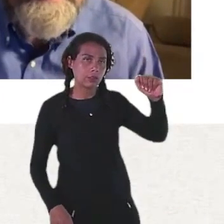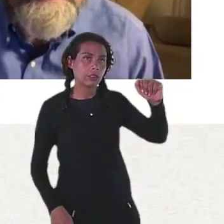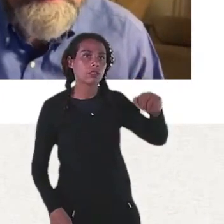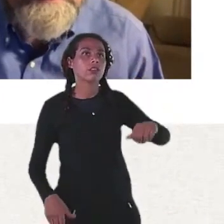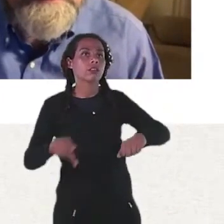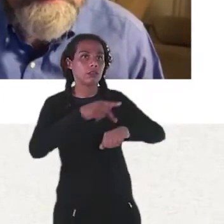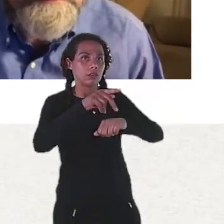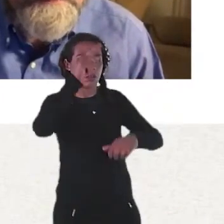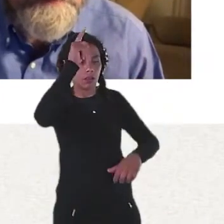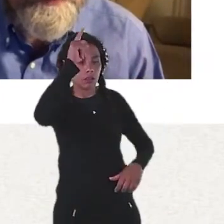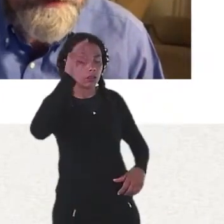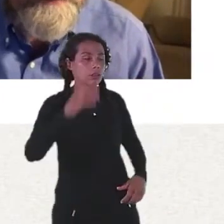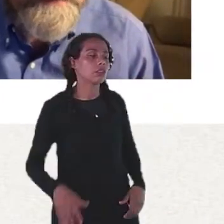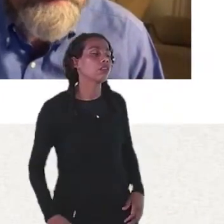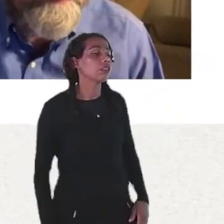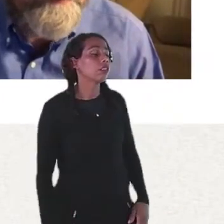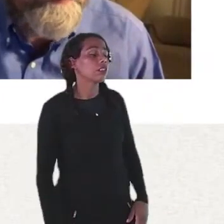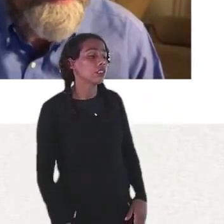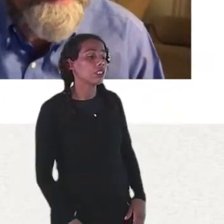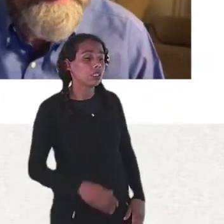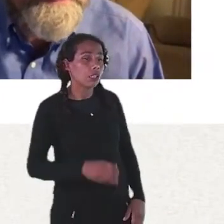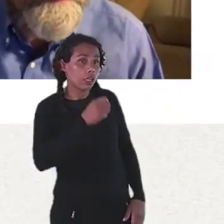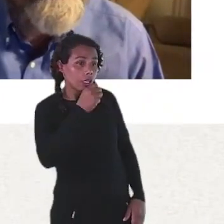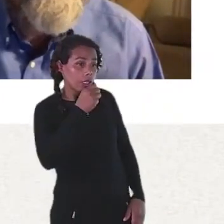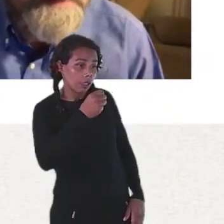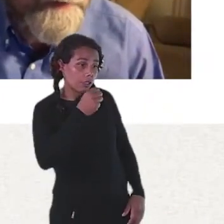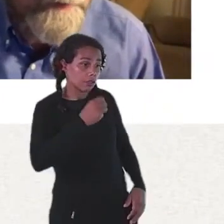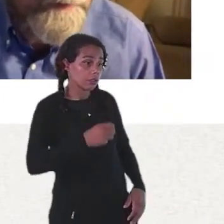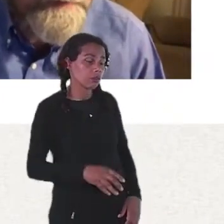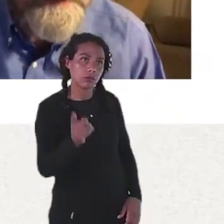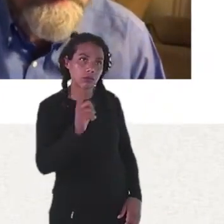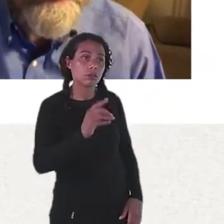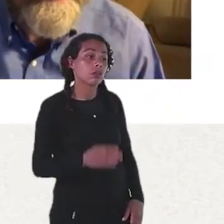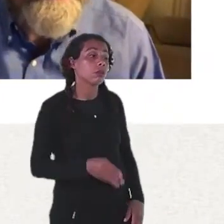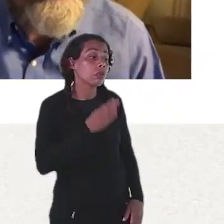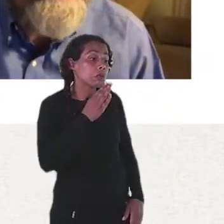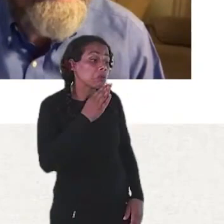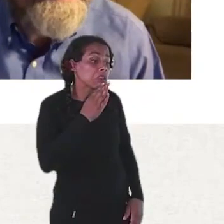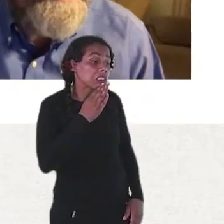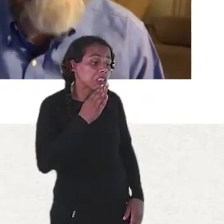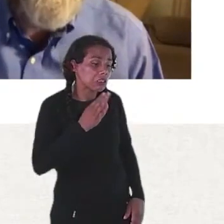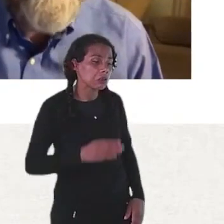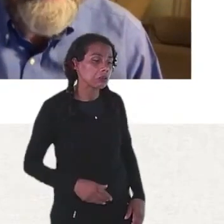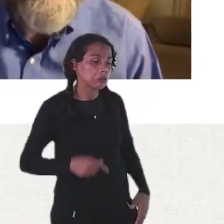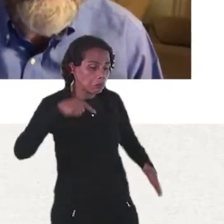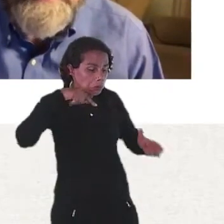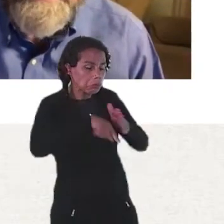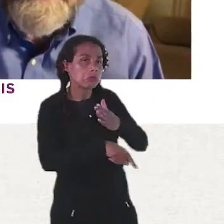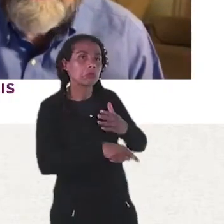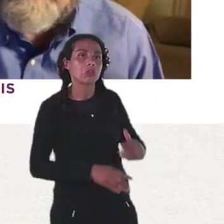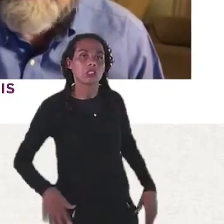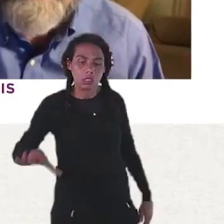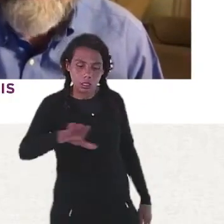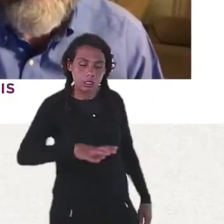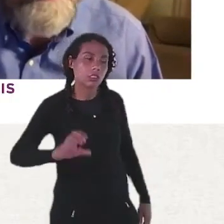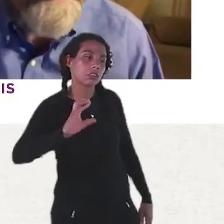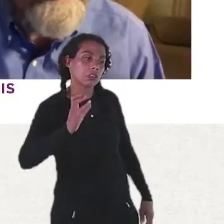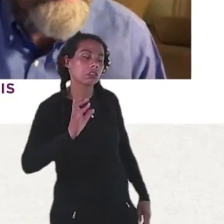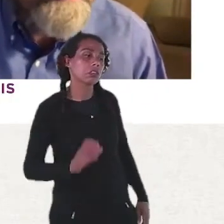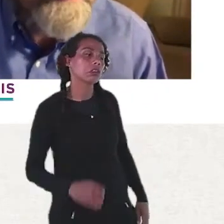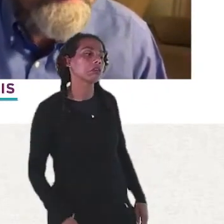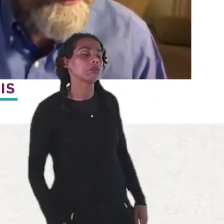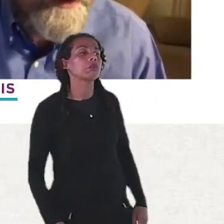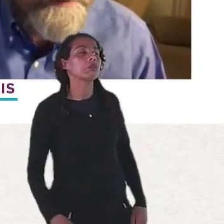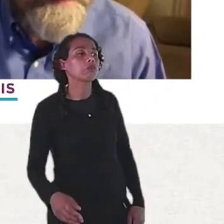de cientista que eu tive, né? Um cientista que não é um técnico, não é um especialista. Ele falava para mim, eu não